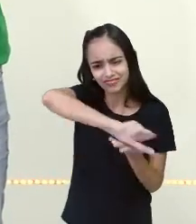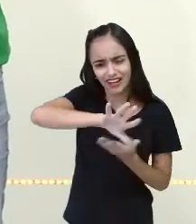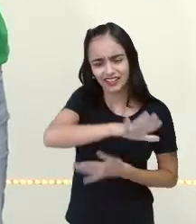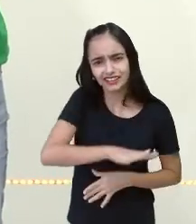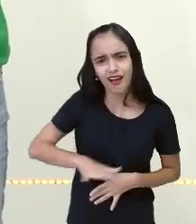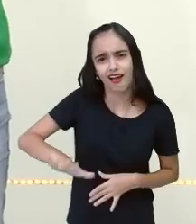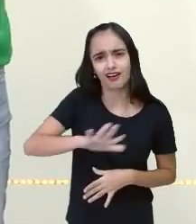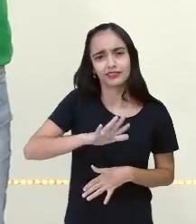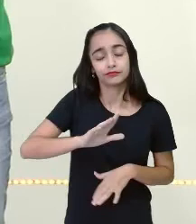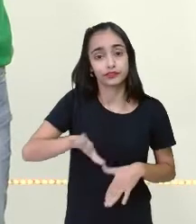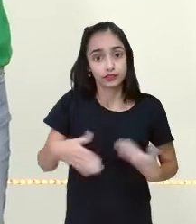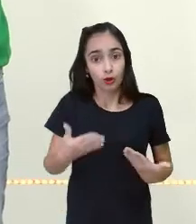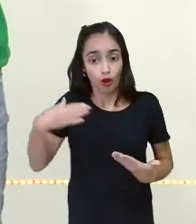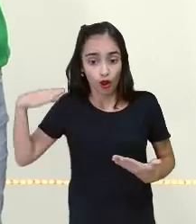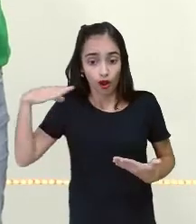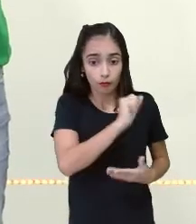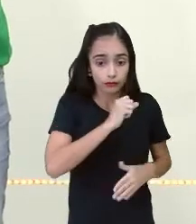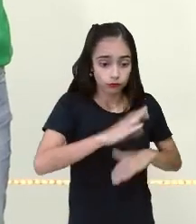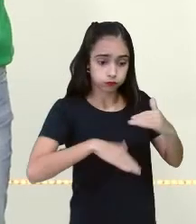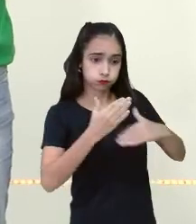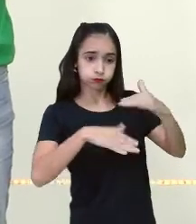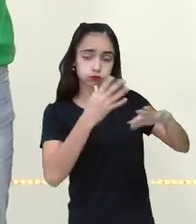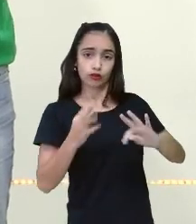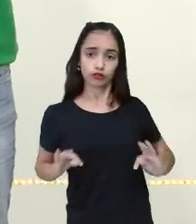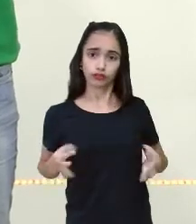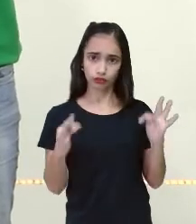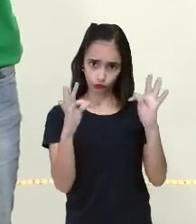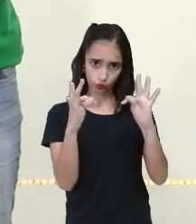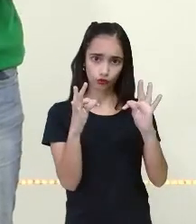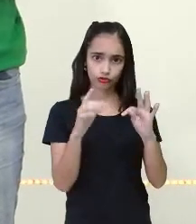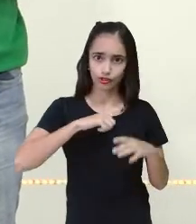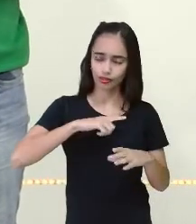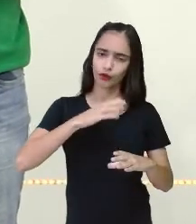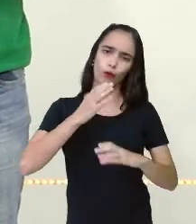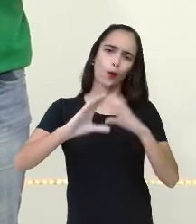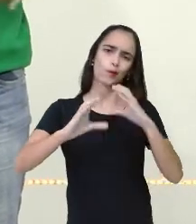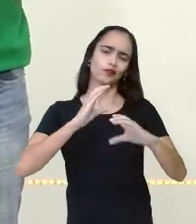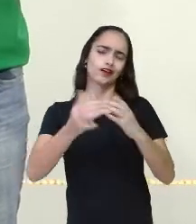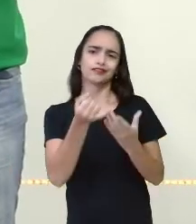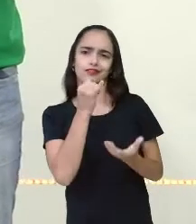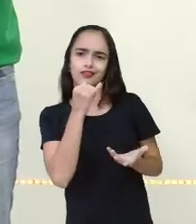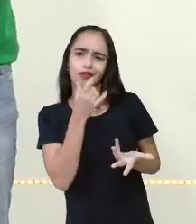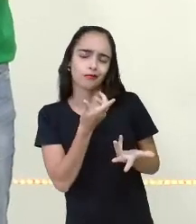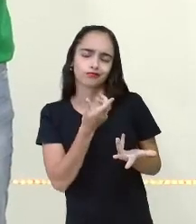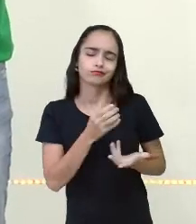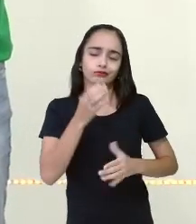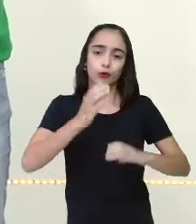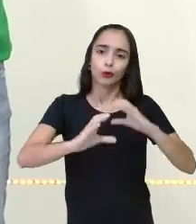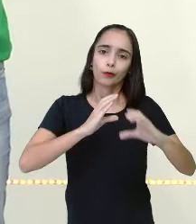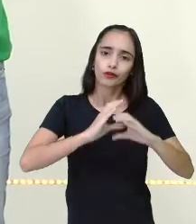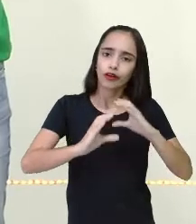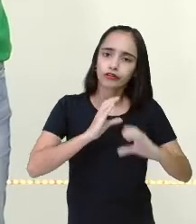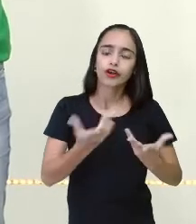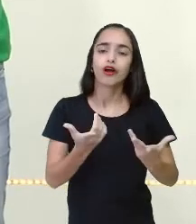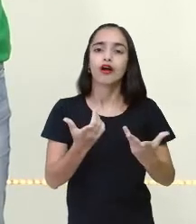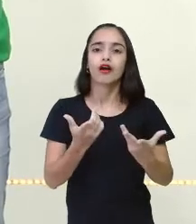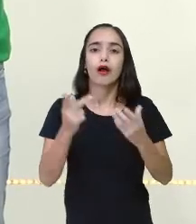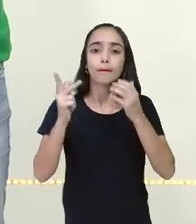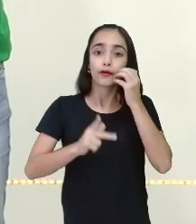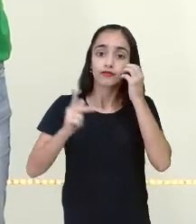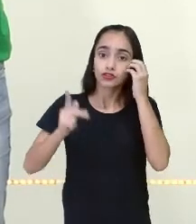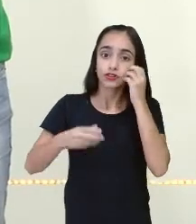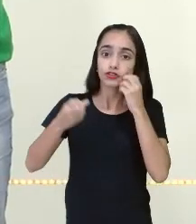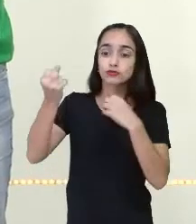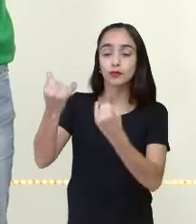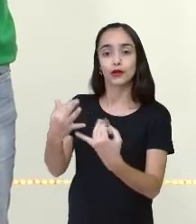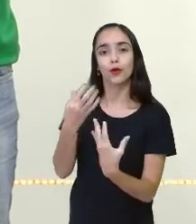essa velocidade toda que trouxe a tecnologia, as comunicações, elas meio que, a professora Casey colocou muito bem, deixam a